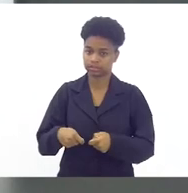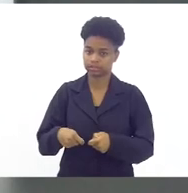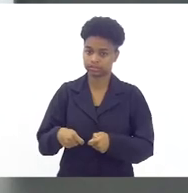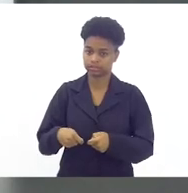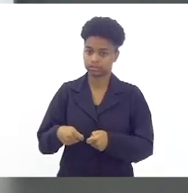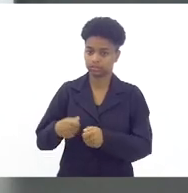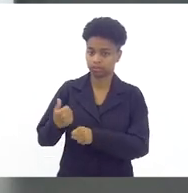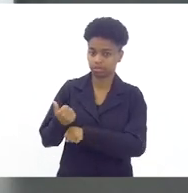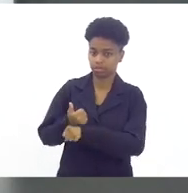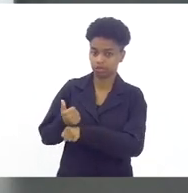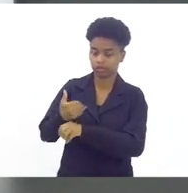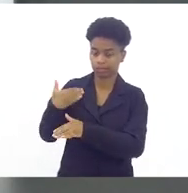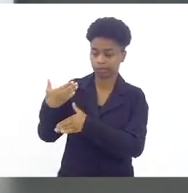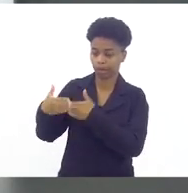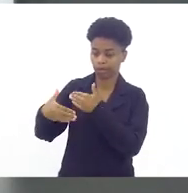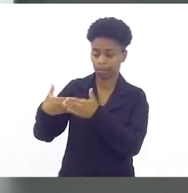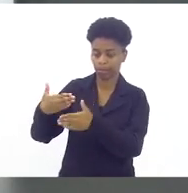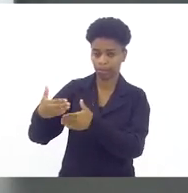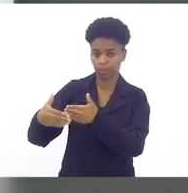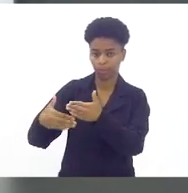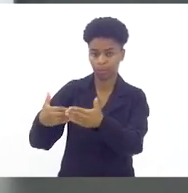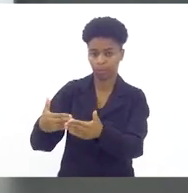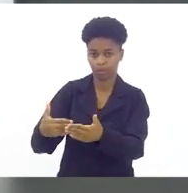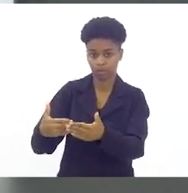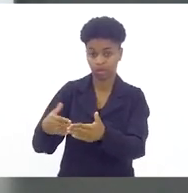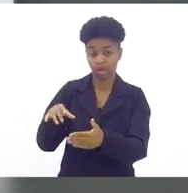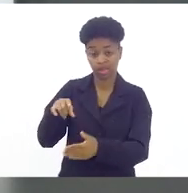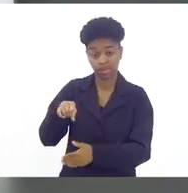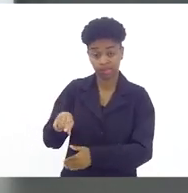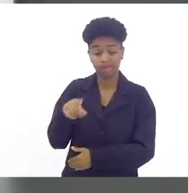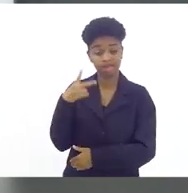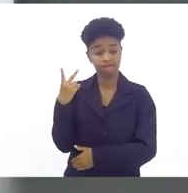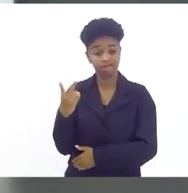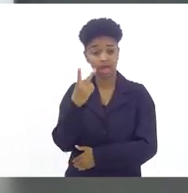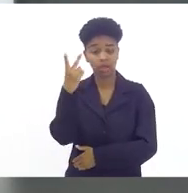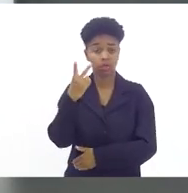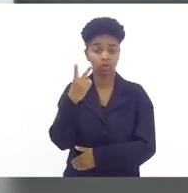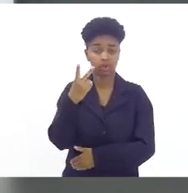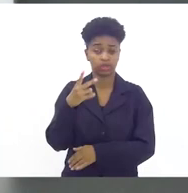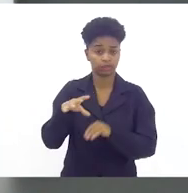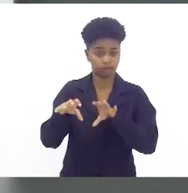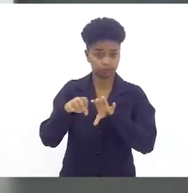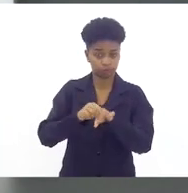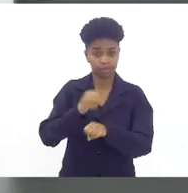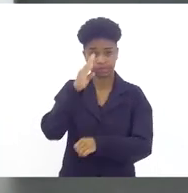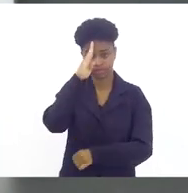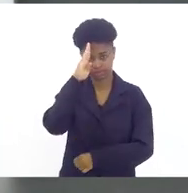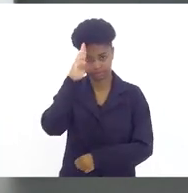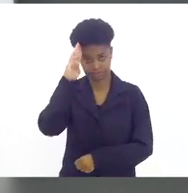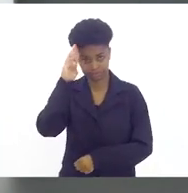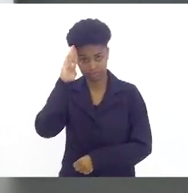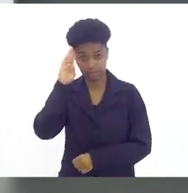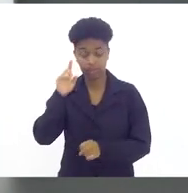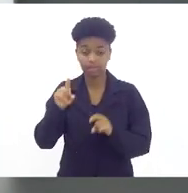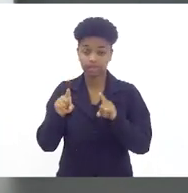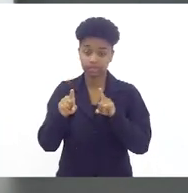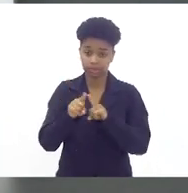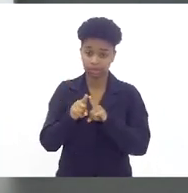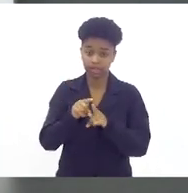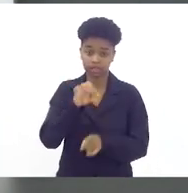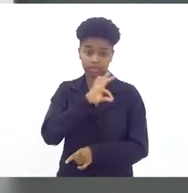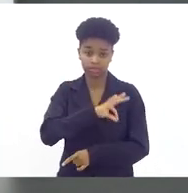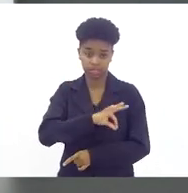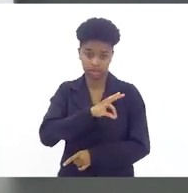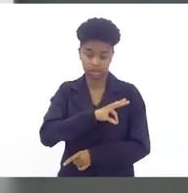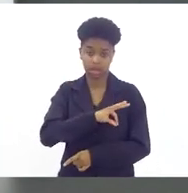uma carreira de uma carreira que valorize o seu desempenho acadêmico né E a sua remuneração